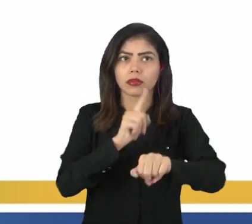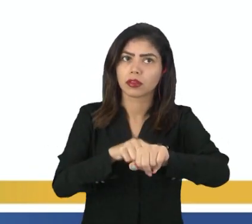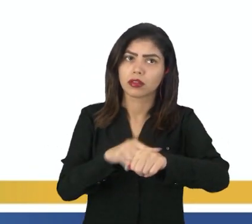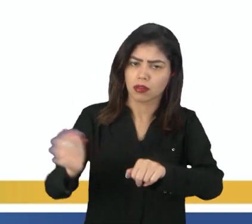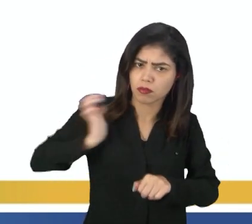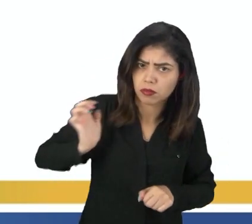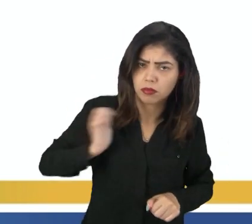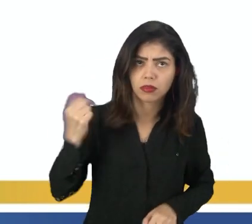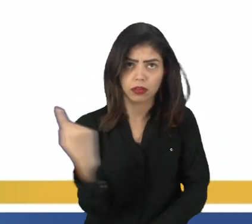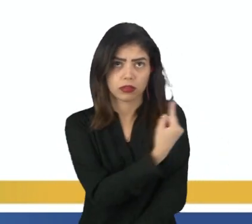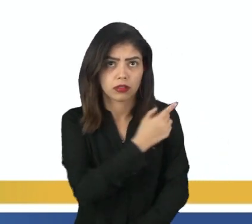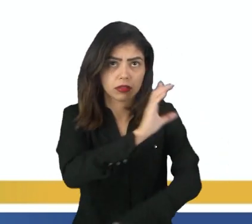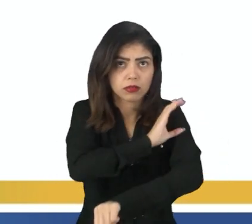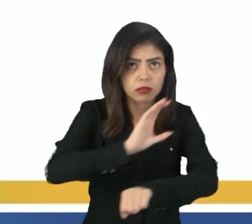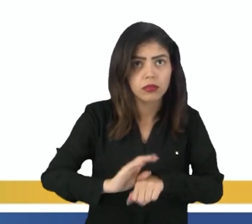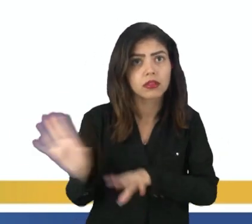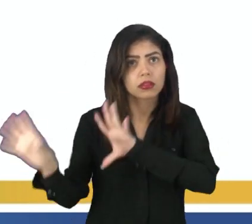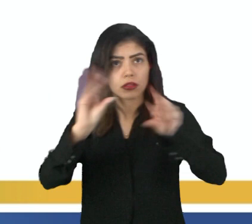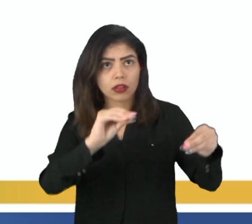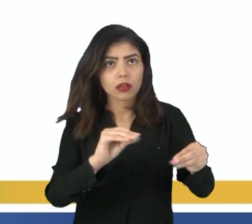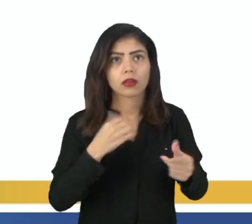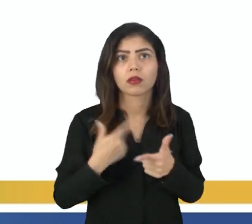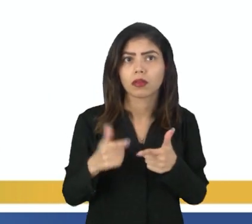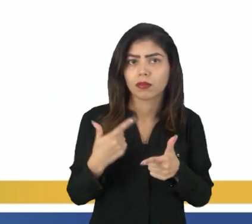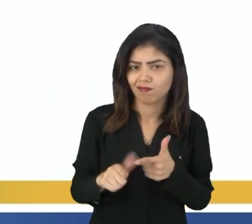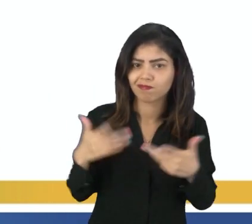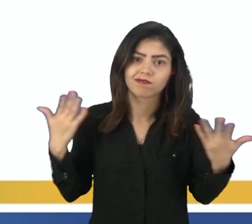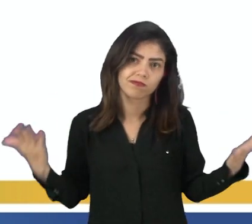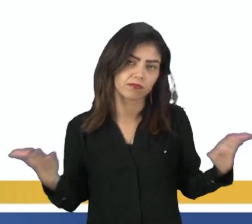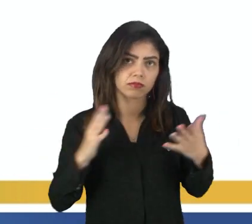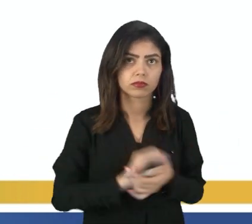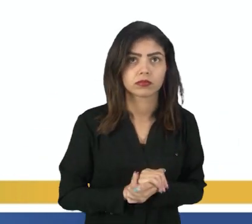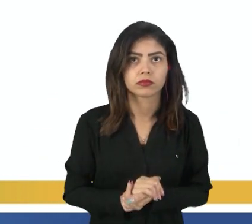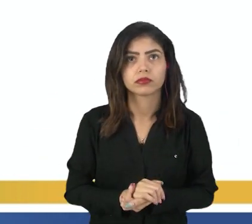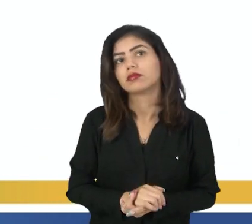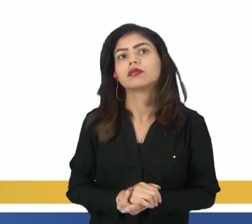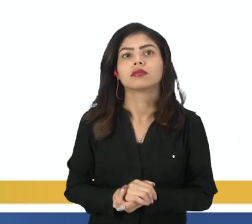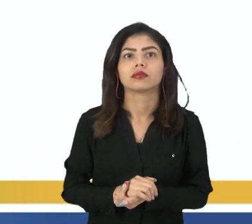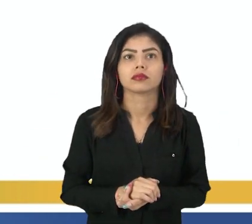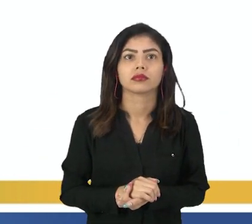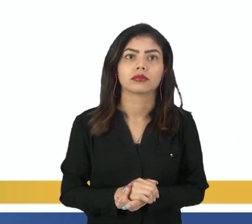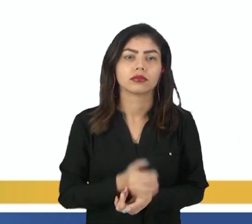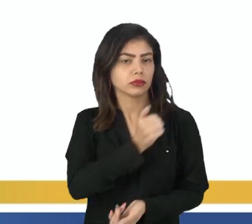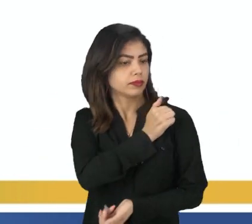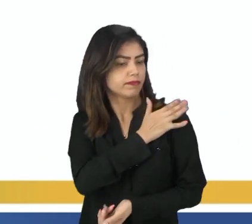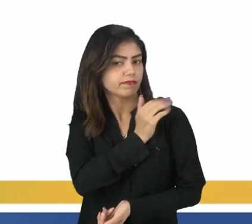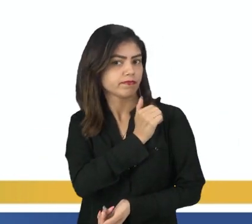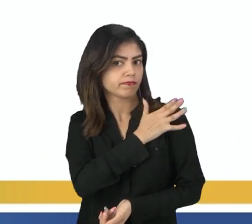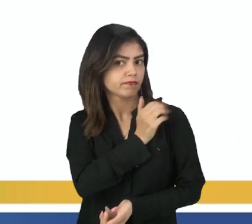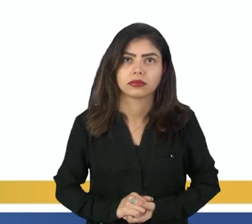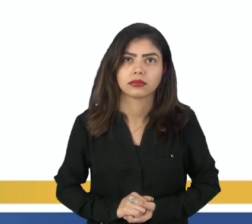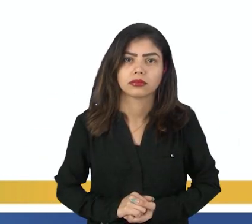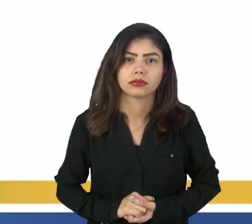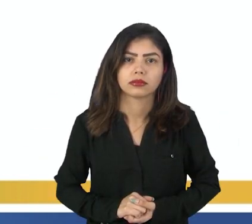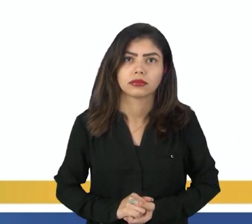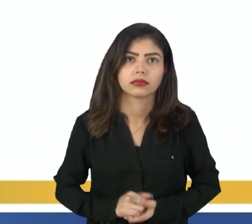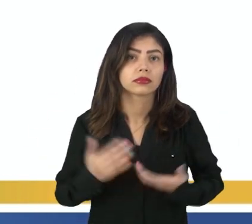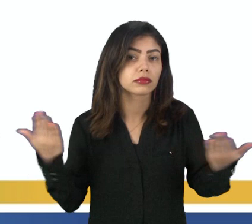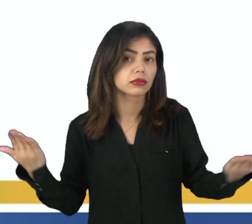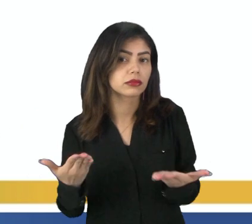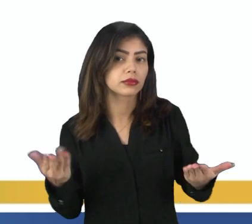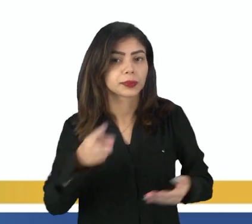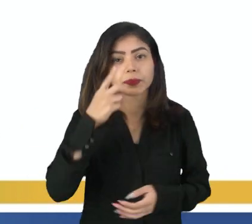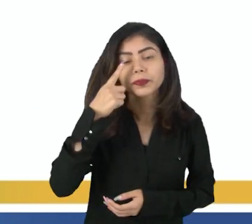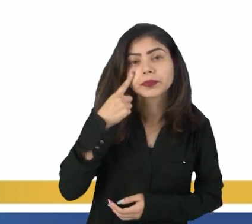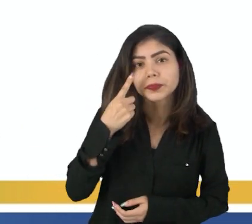que enriquece nossa cultura, traz consigo um problema, um grande problema, a discriminação. Vamos